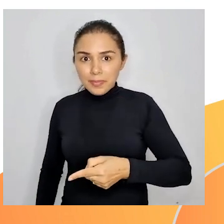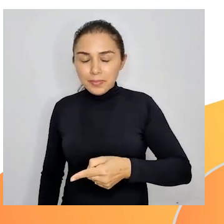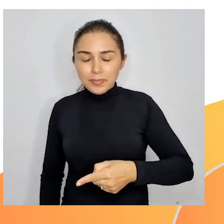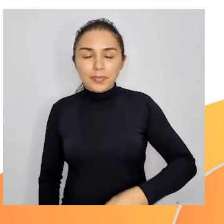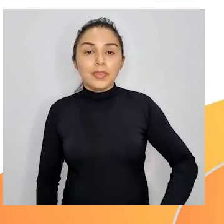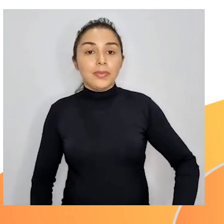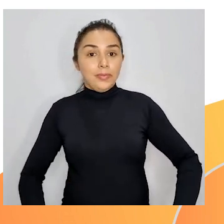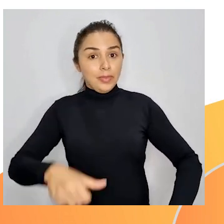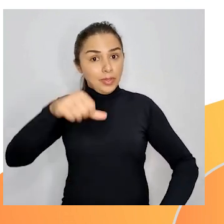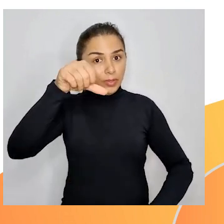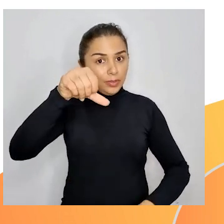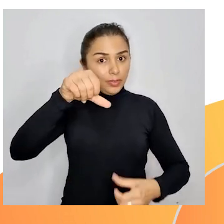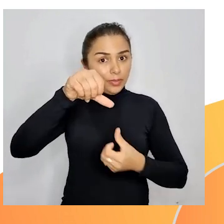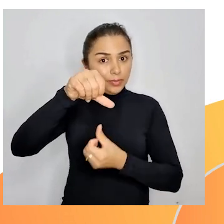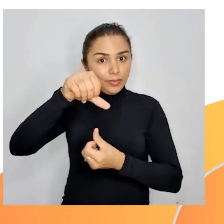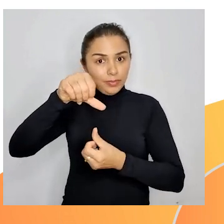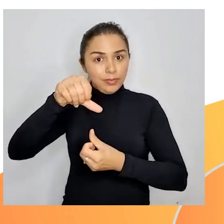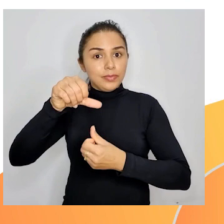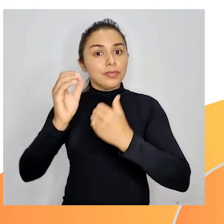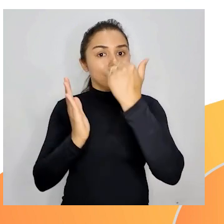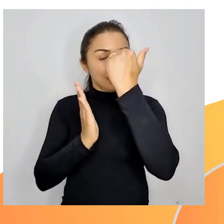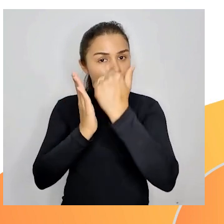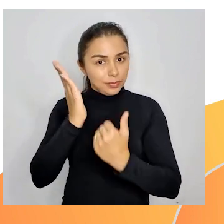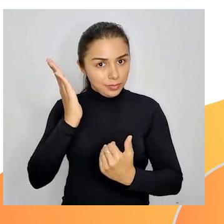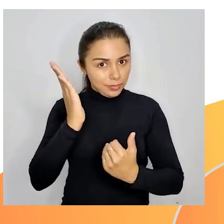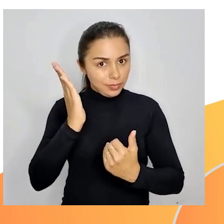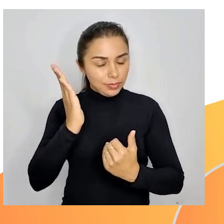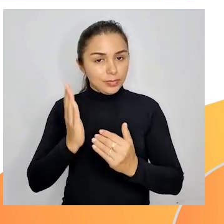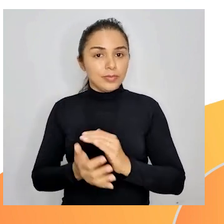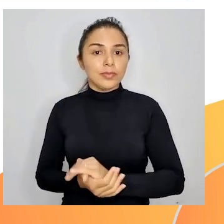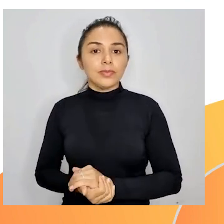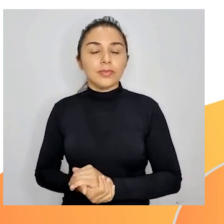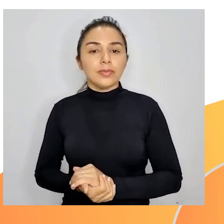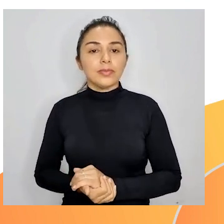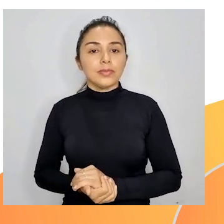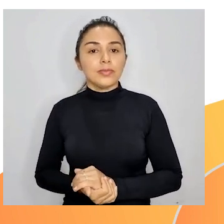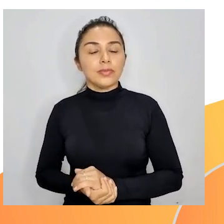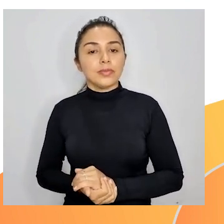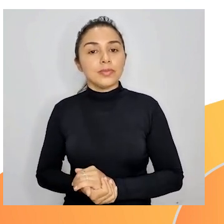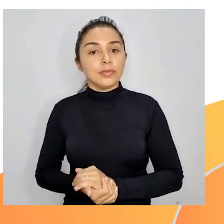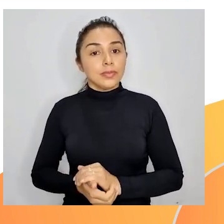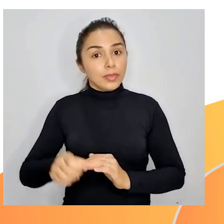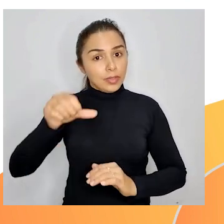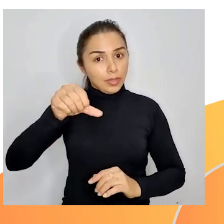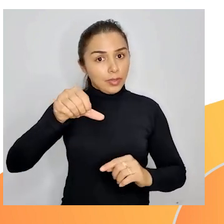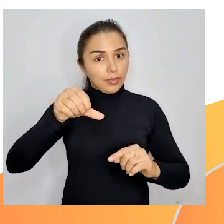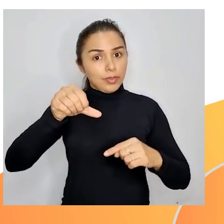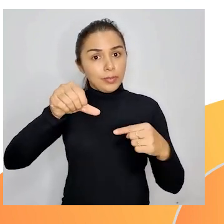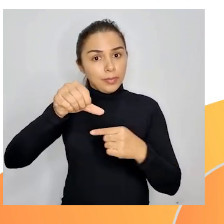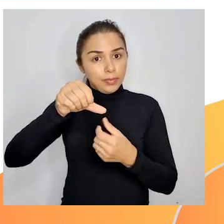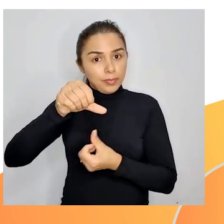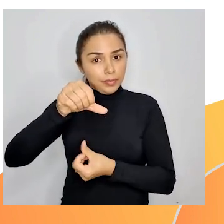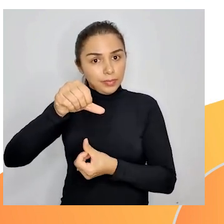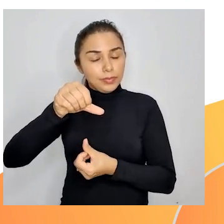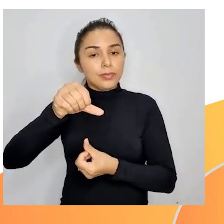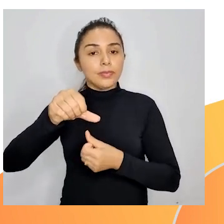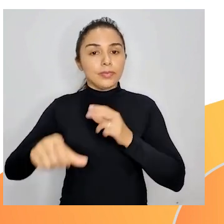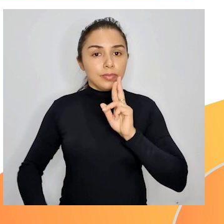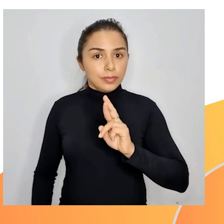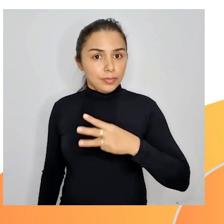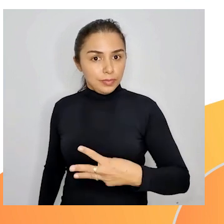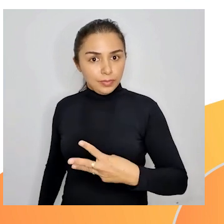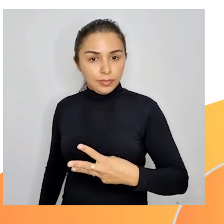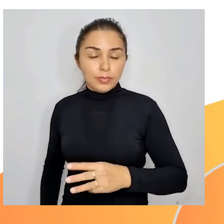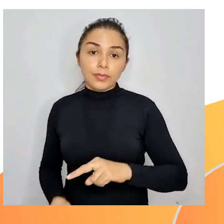material dourado, essa subtração vai ficar 3. Logo, nós podemos dizer que